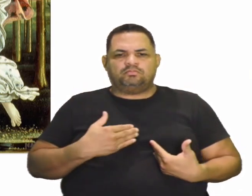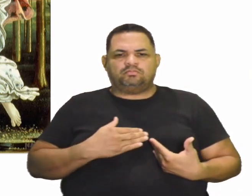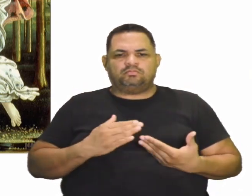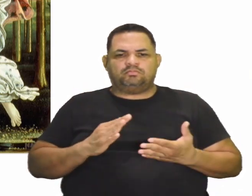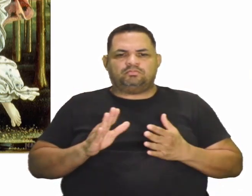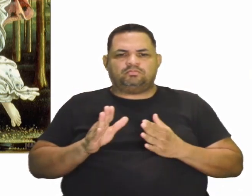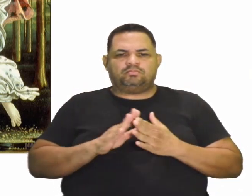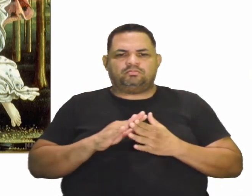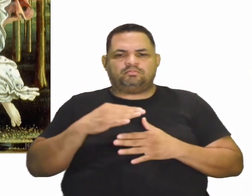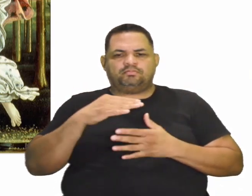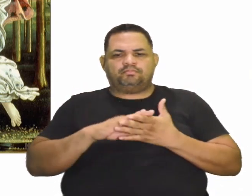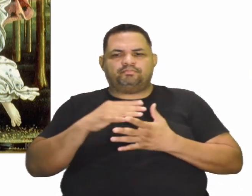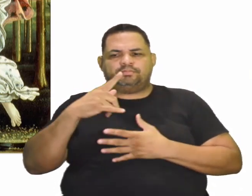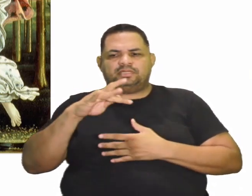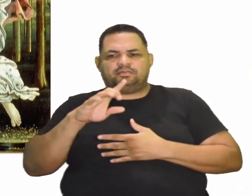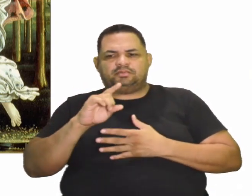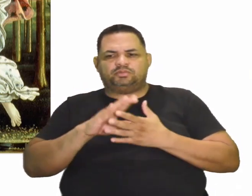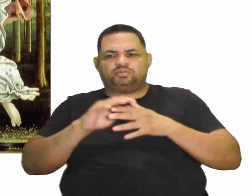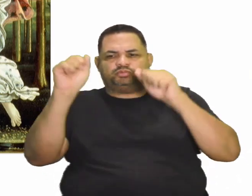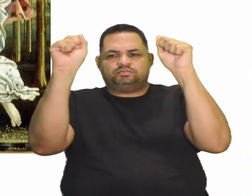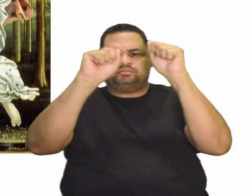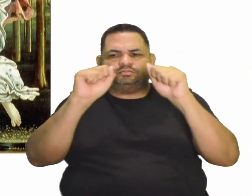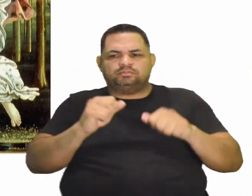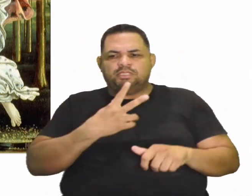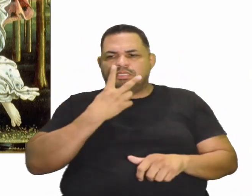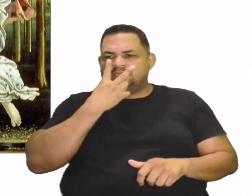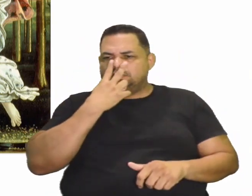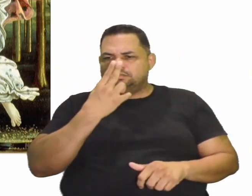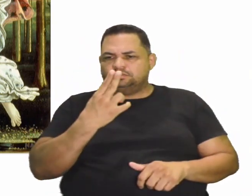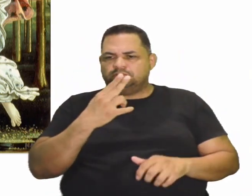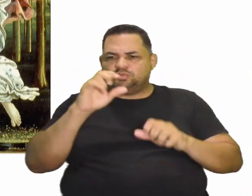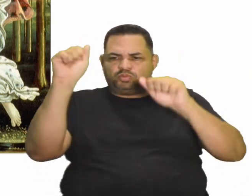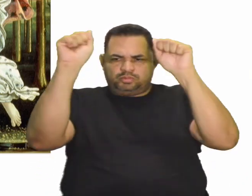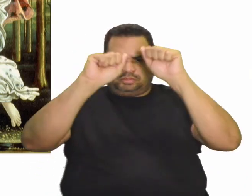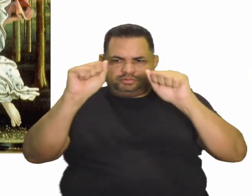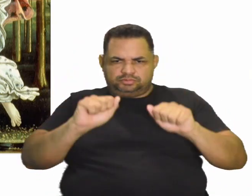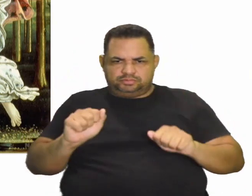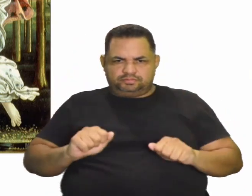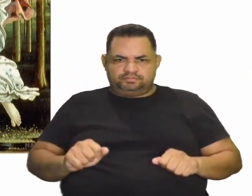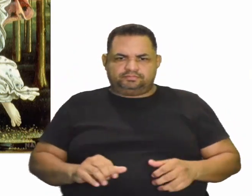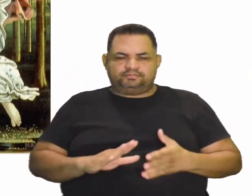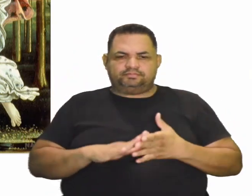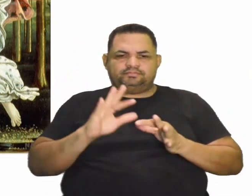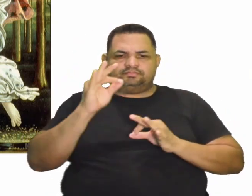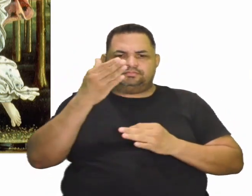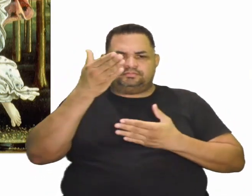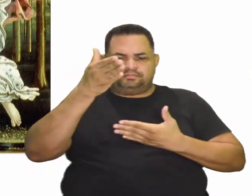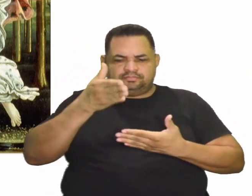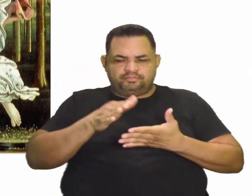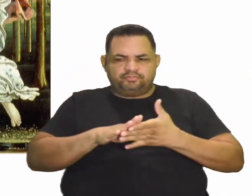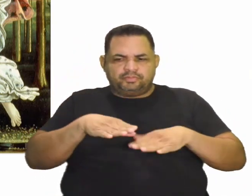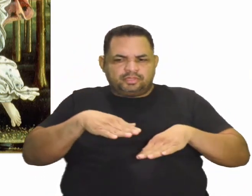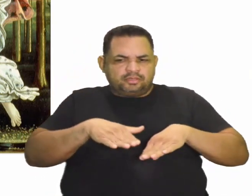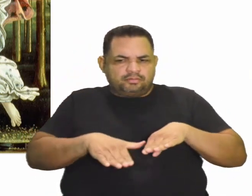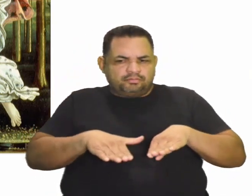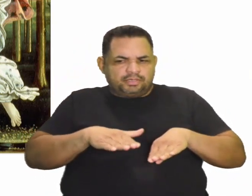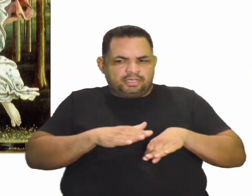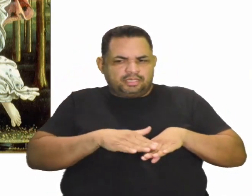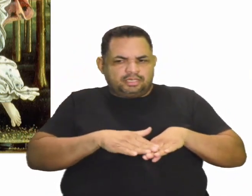numa perspectiva de escultura, né? Vocês podem perceber, né, que ela está, os pés aqui está